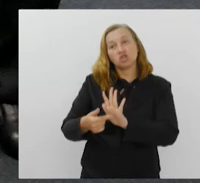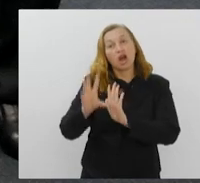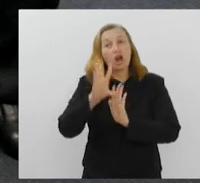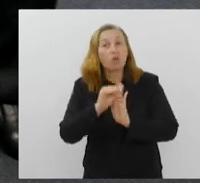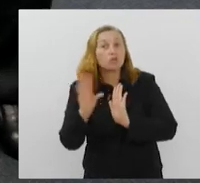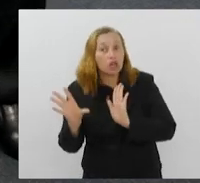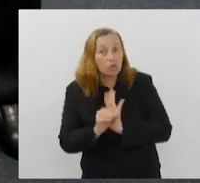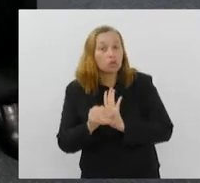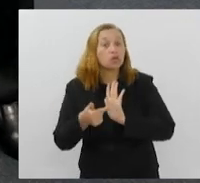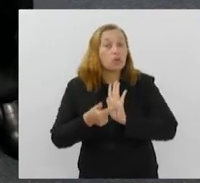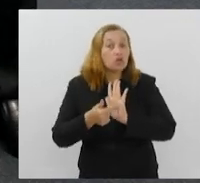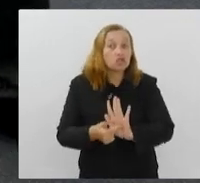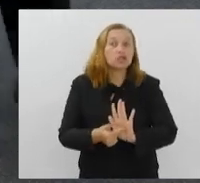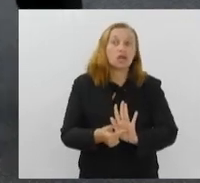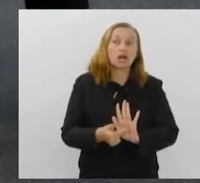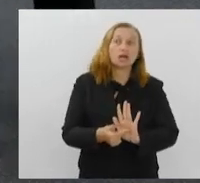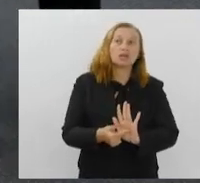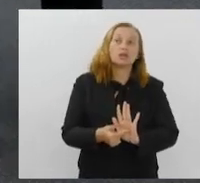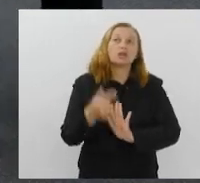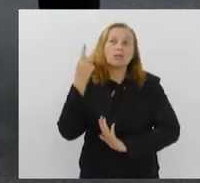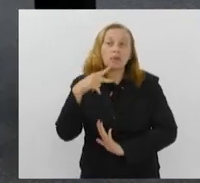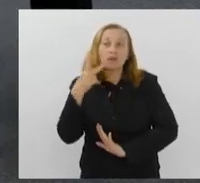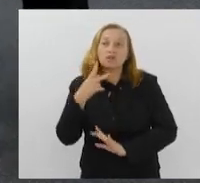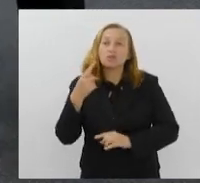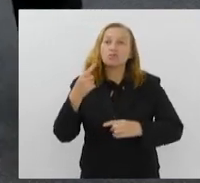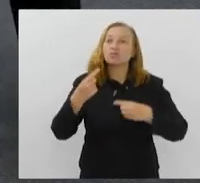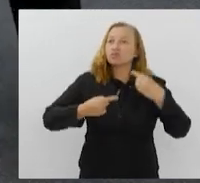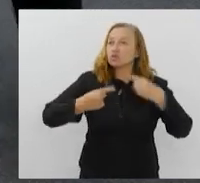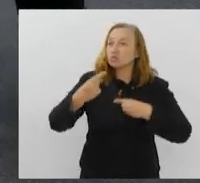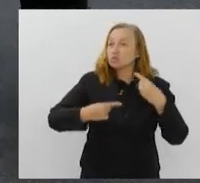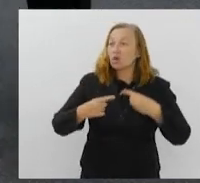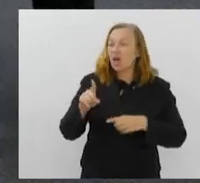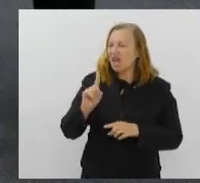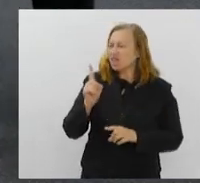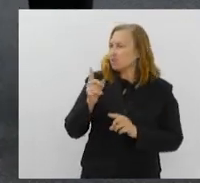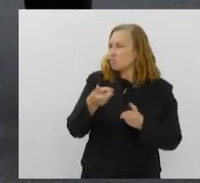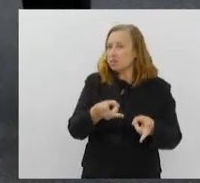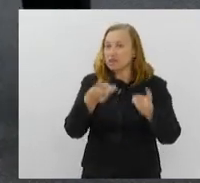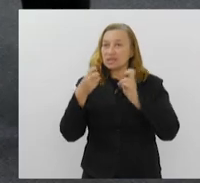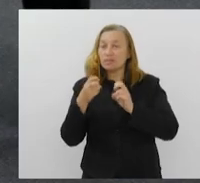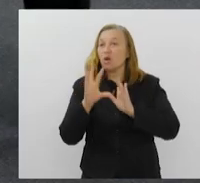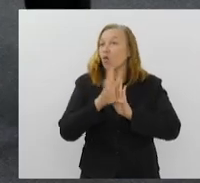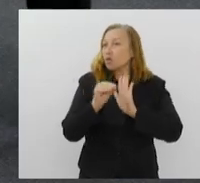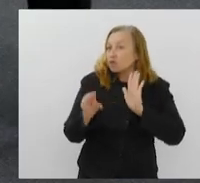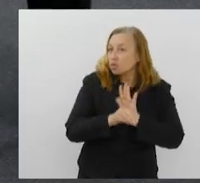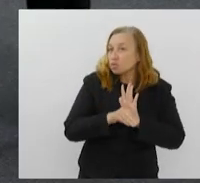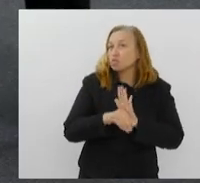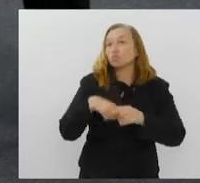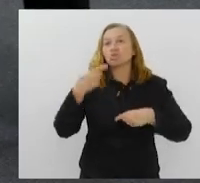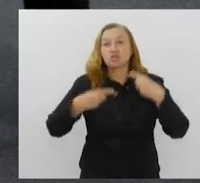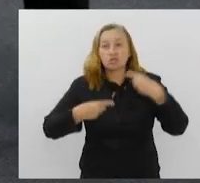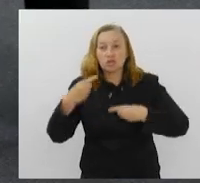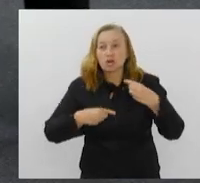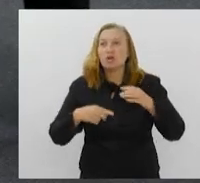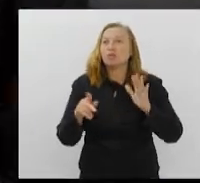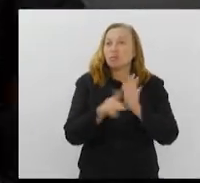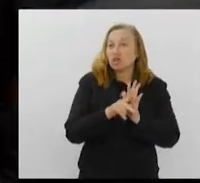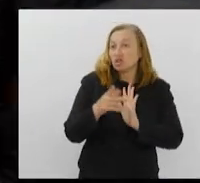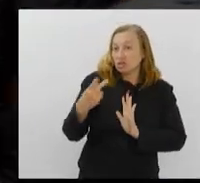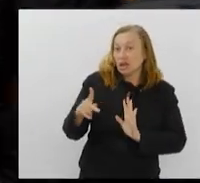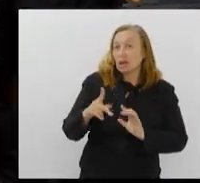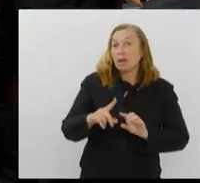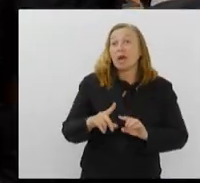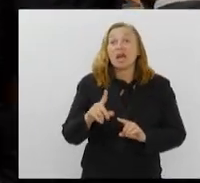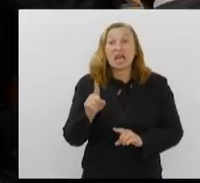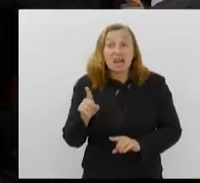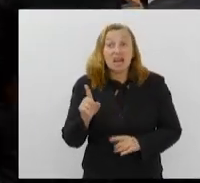tento trazer para o parlamento um debate, talvez ele não tenha percebido o conteúdo do debate do projeto que ele trouxe.